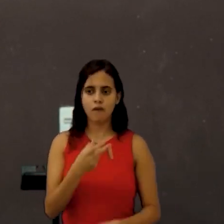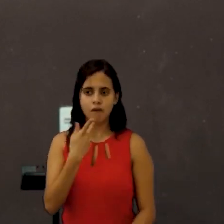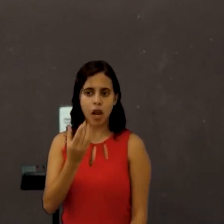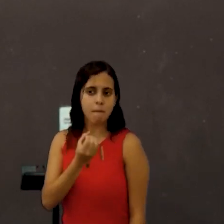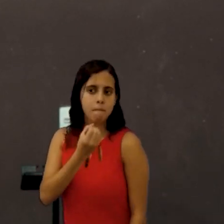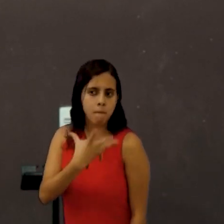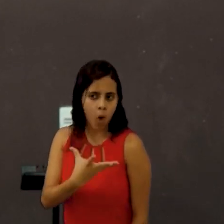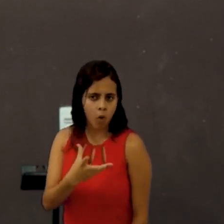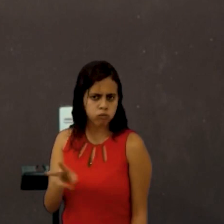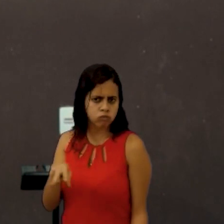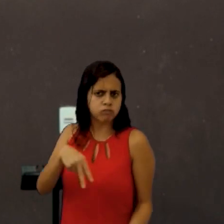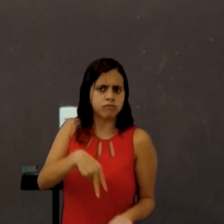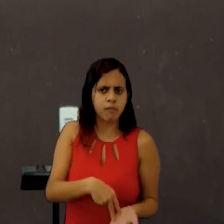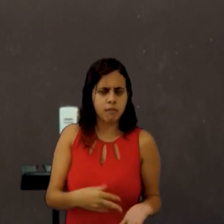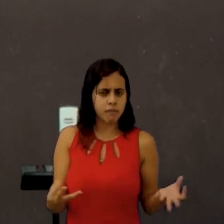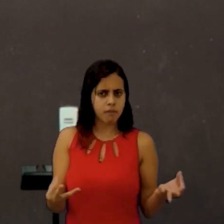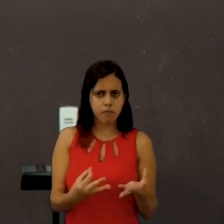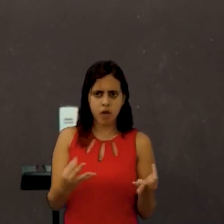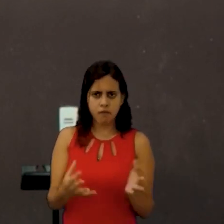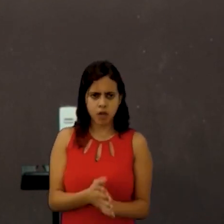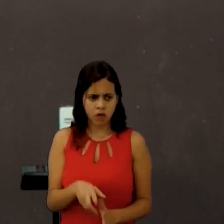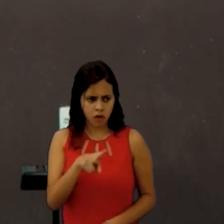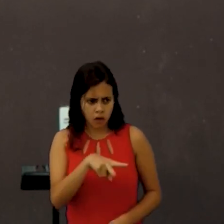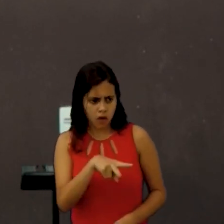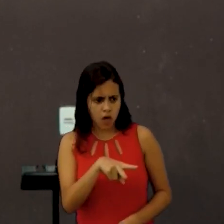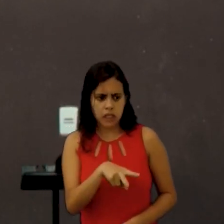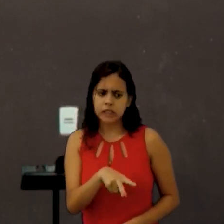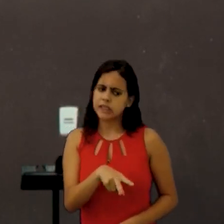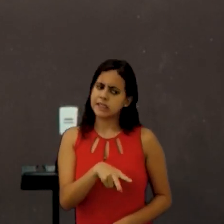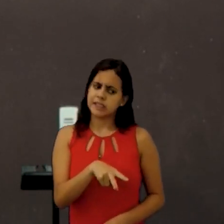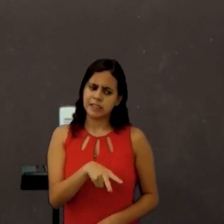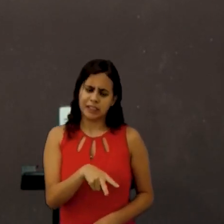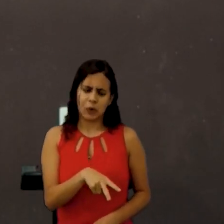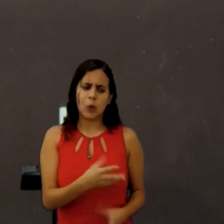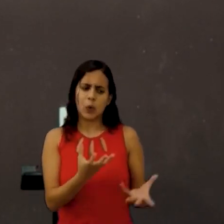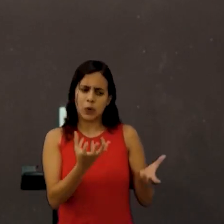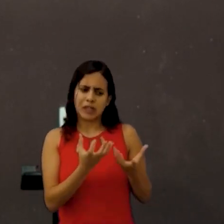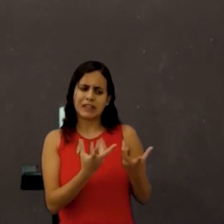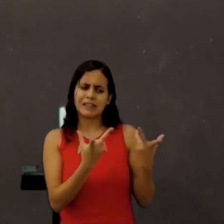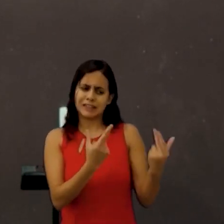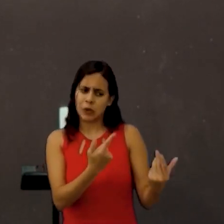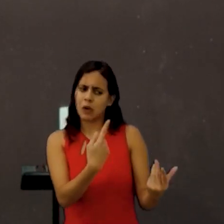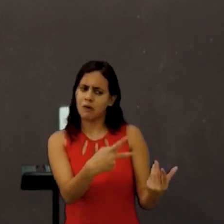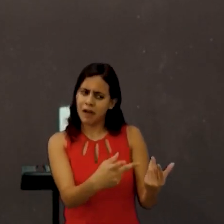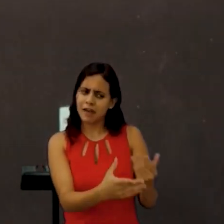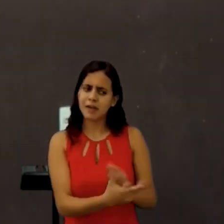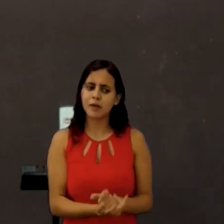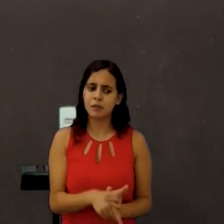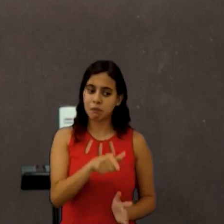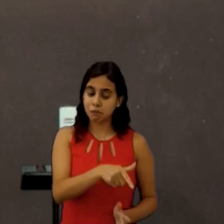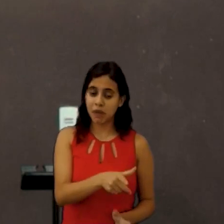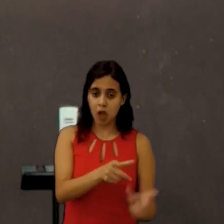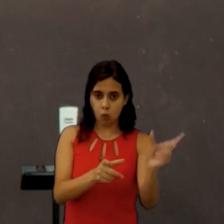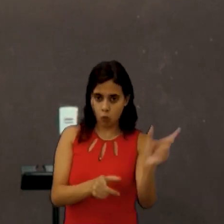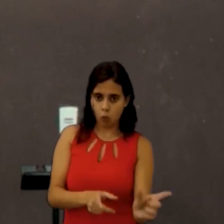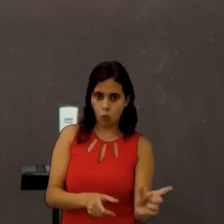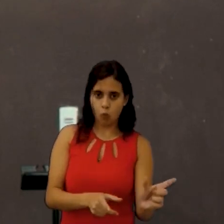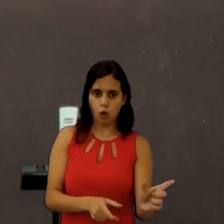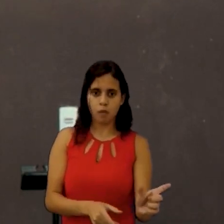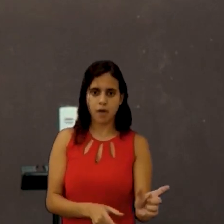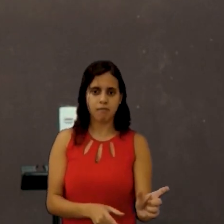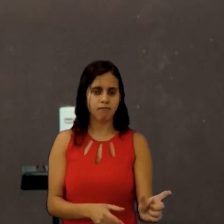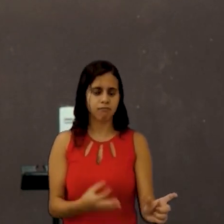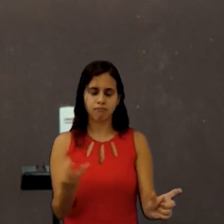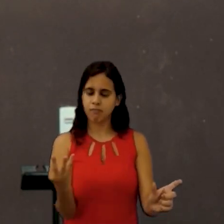maravilhosa, um homem que quando você fala assim, caramba, como eu queria falar com esse cara. Um cara com uma aparência